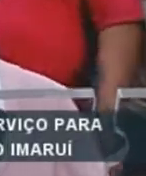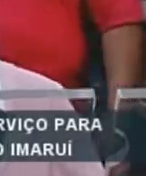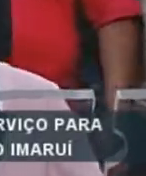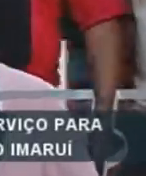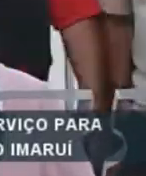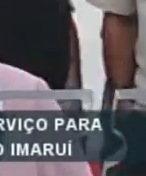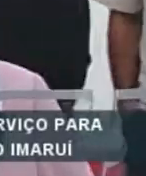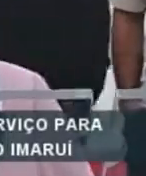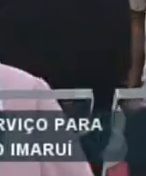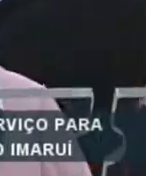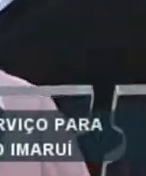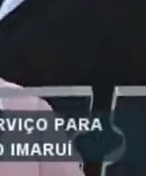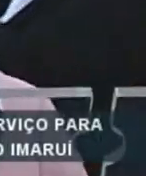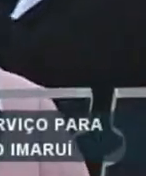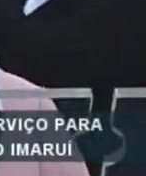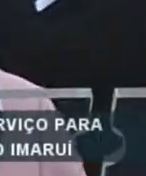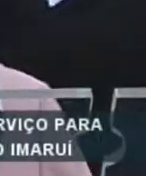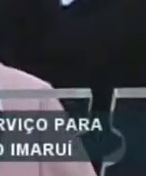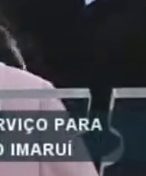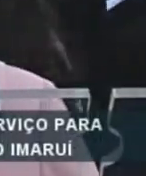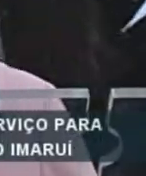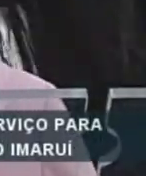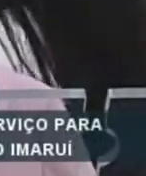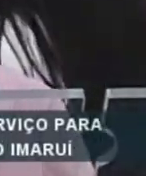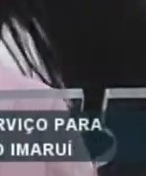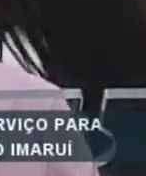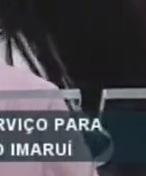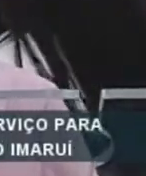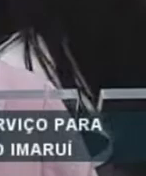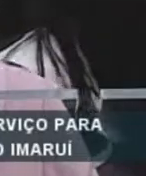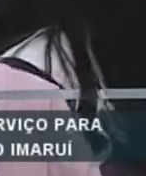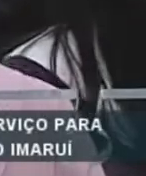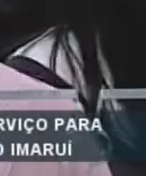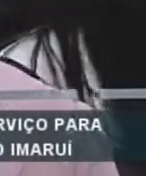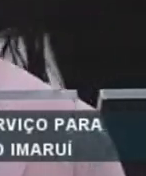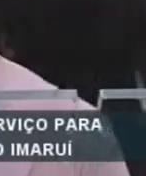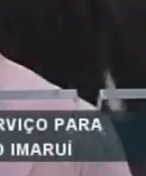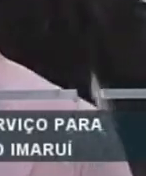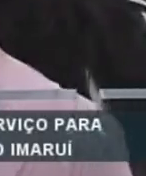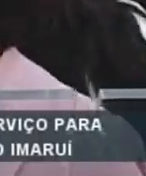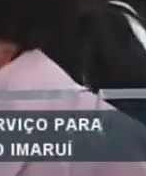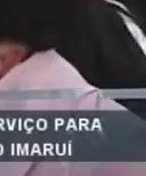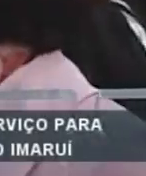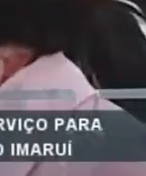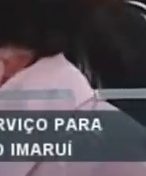vai ser reaberta novamente a licitação do Morro do Formigão. E...